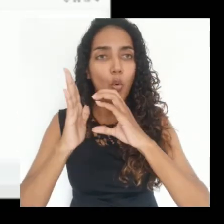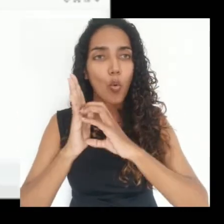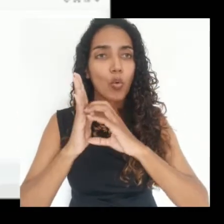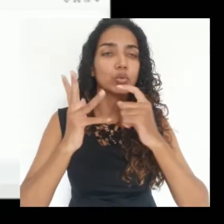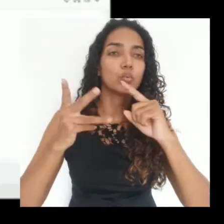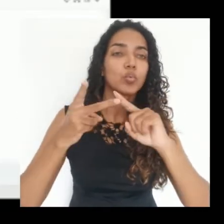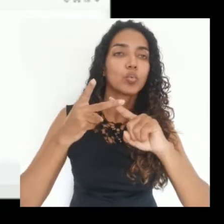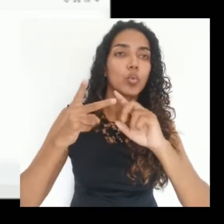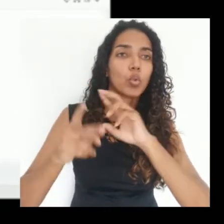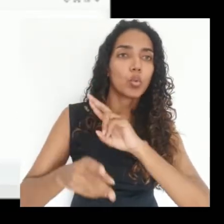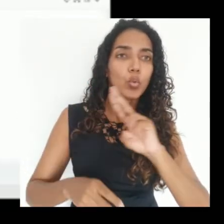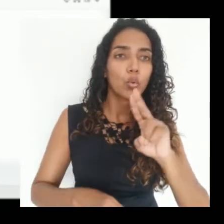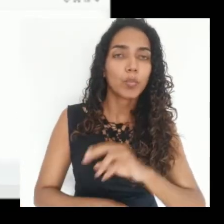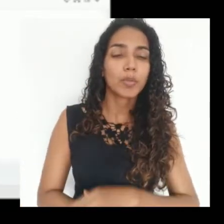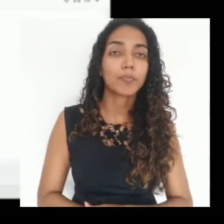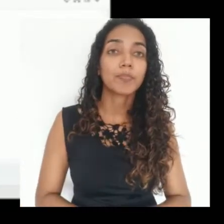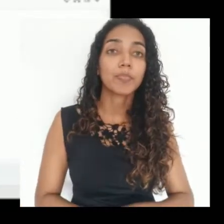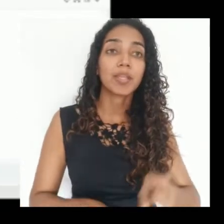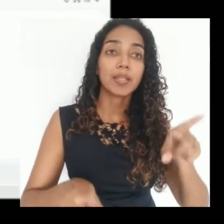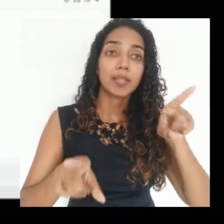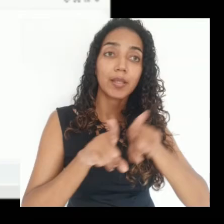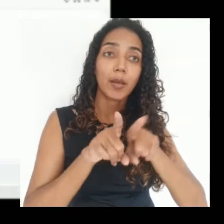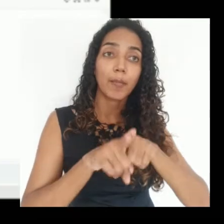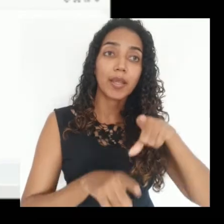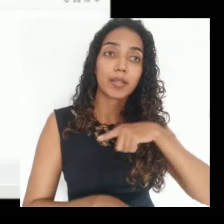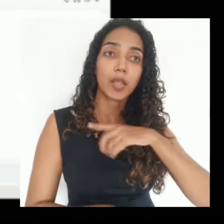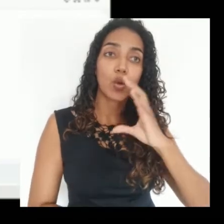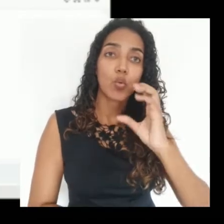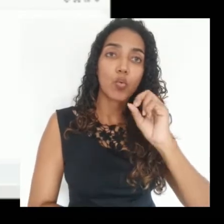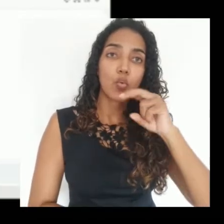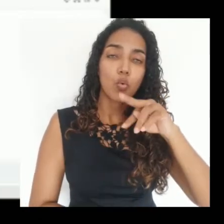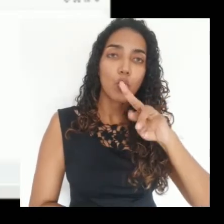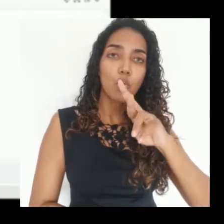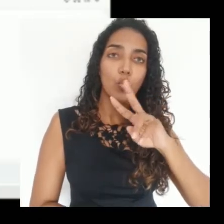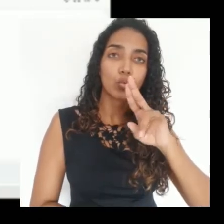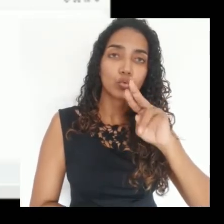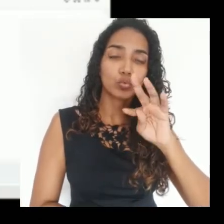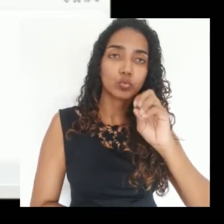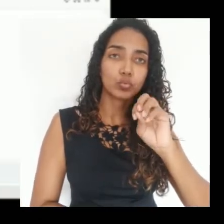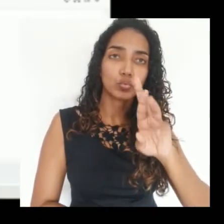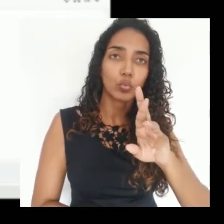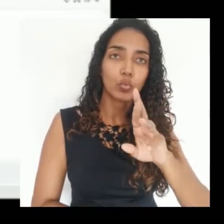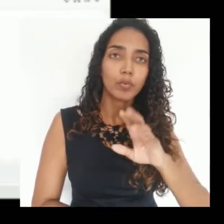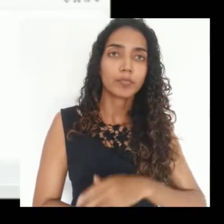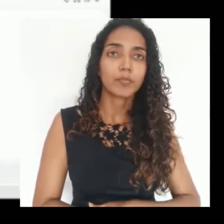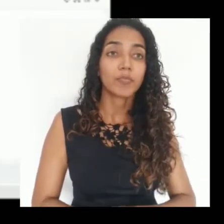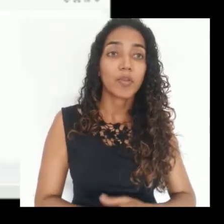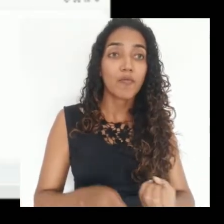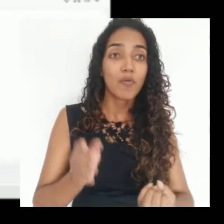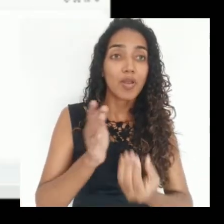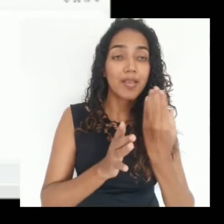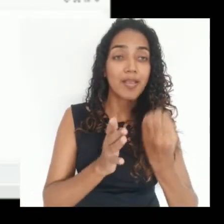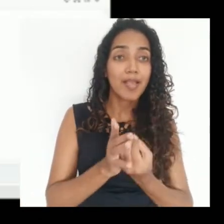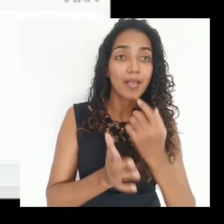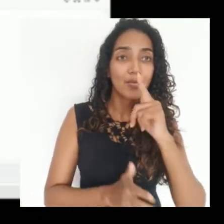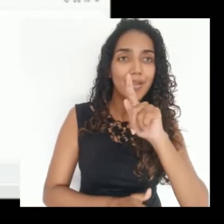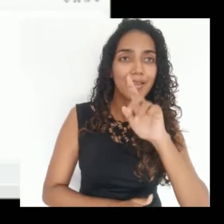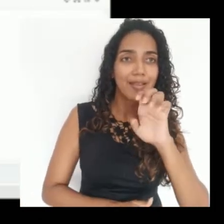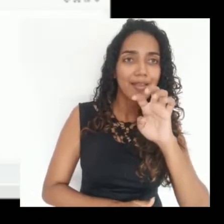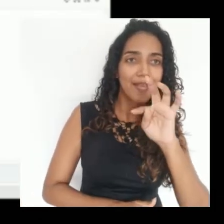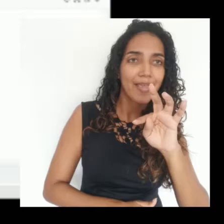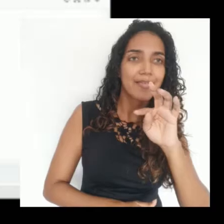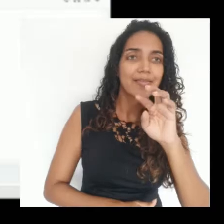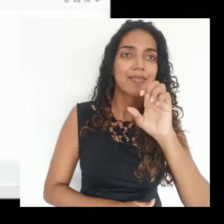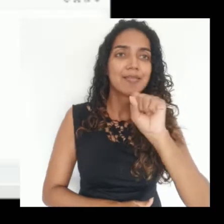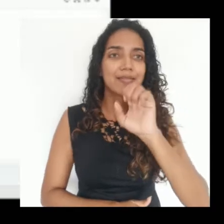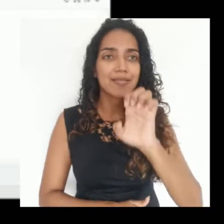diagrama, e um construtor aqui, recebendo código e nome, também tem os métodos get, set, foram criados aí para a turma. Da mesma